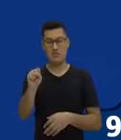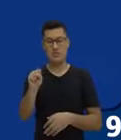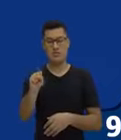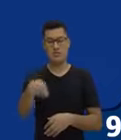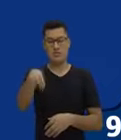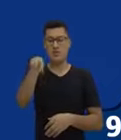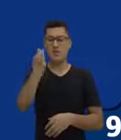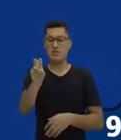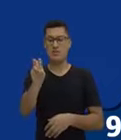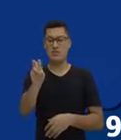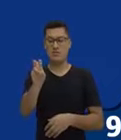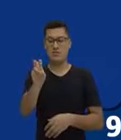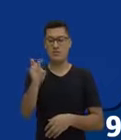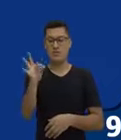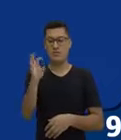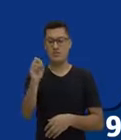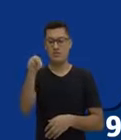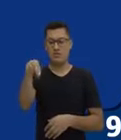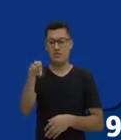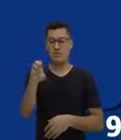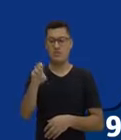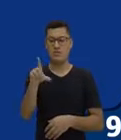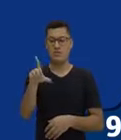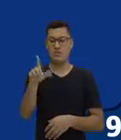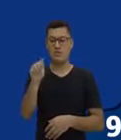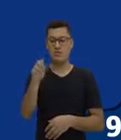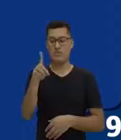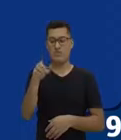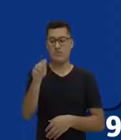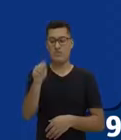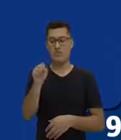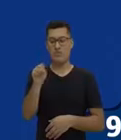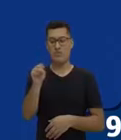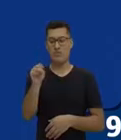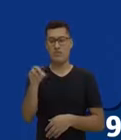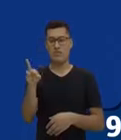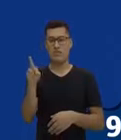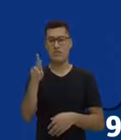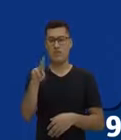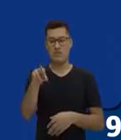toneladas equivale a 5 mil